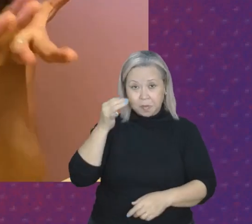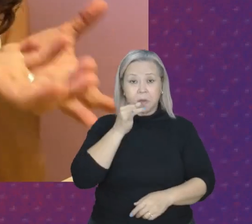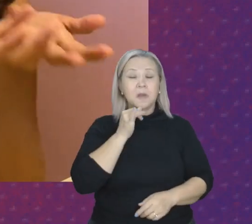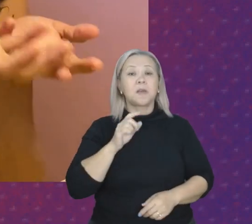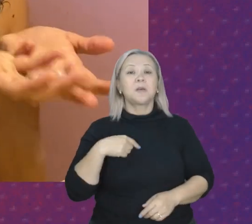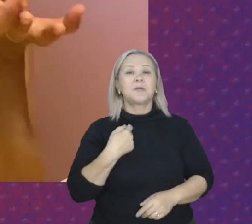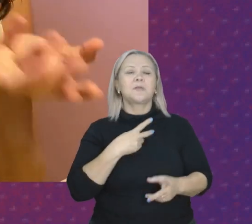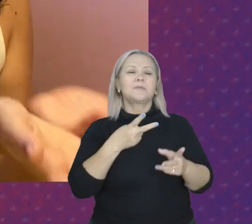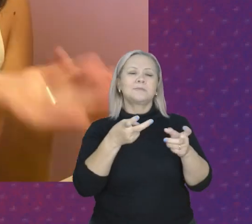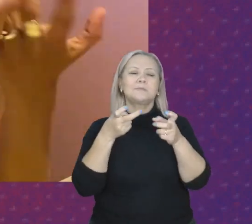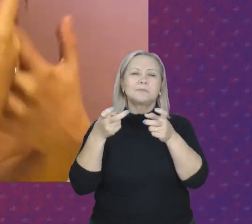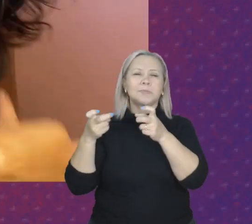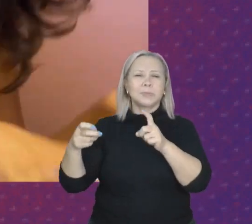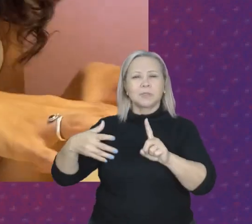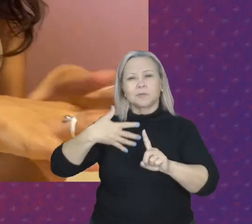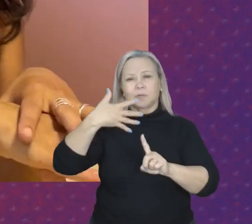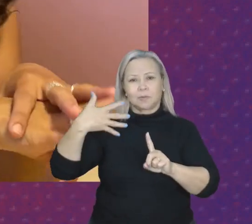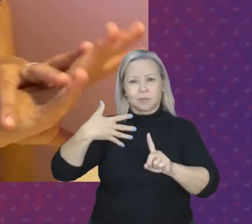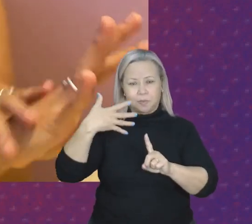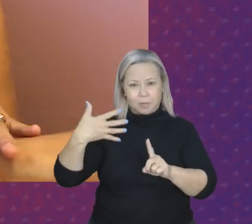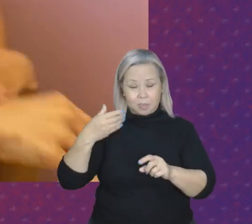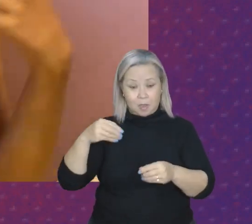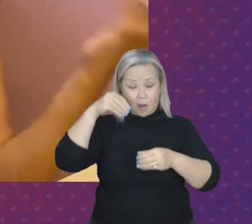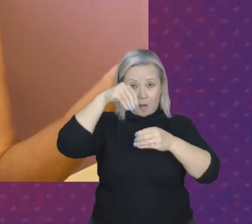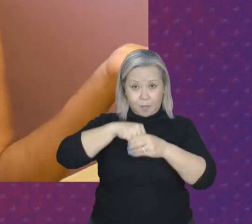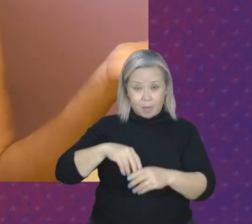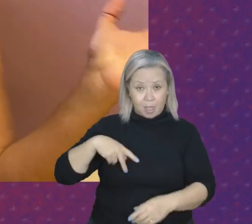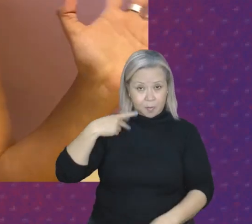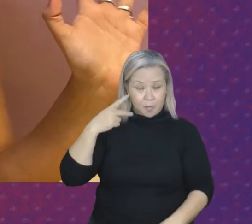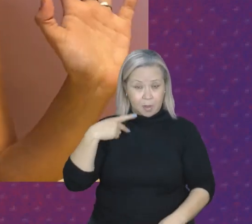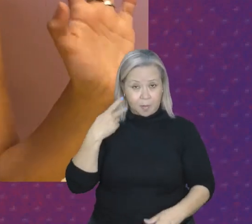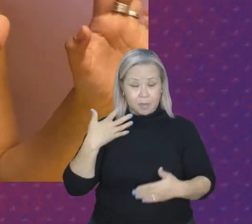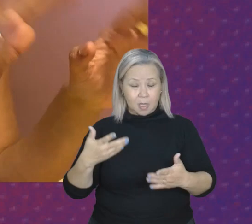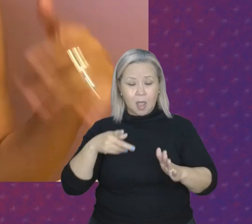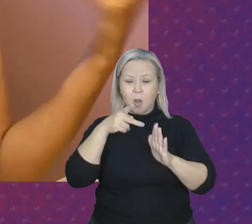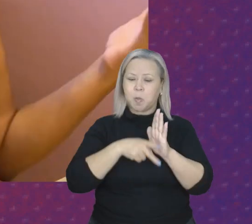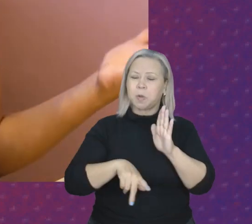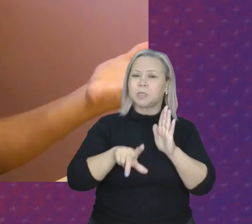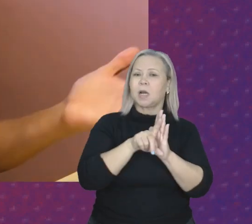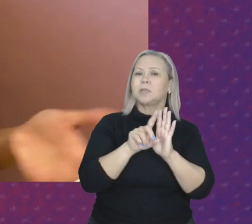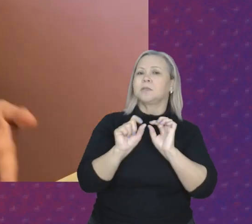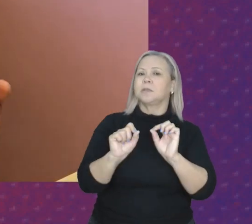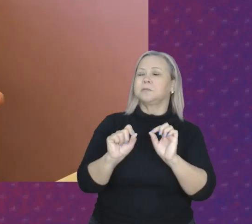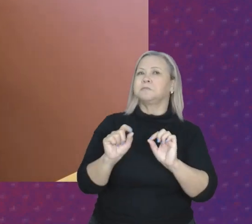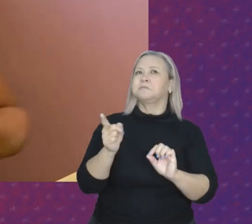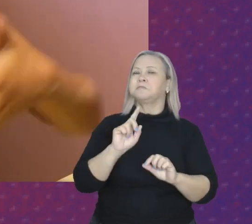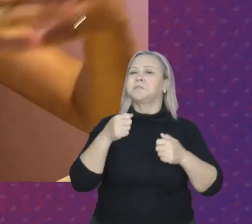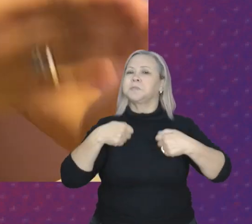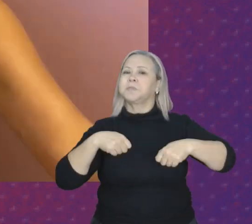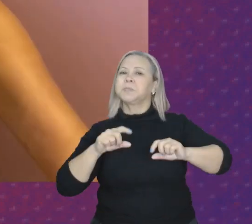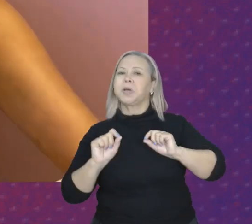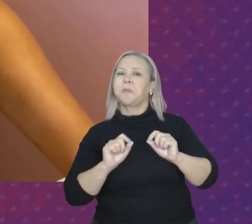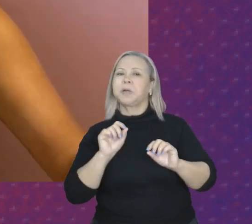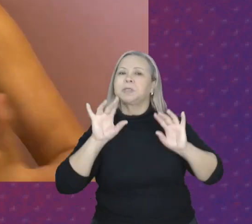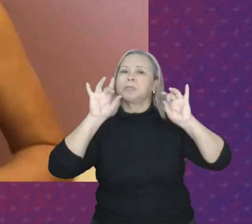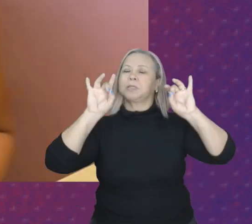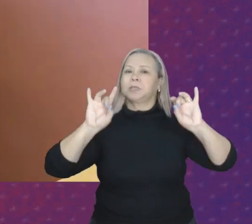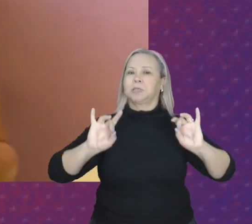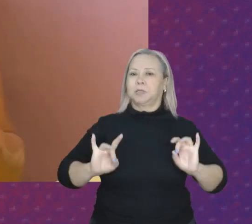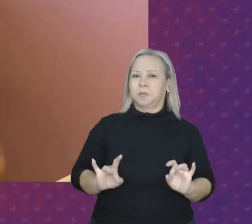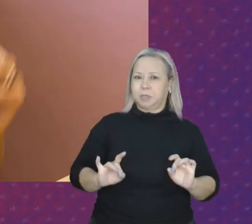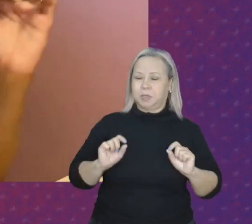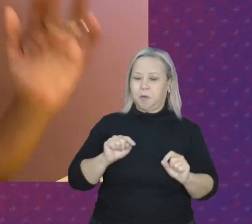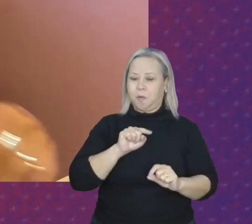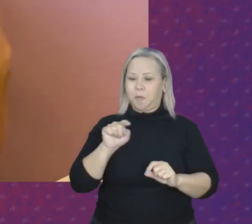nosso olhar enquanto LGBT dentro do parlamento, em projetos de leis que não necessariamente, né, são específicos para